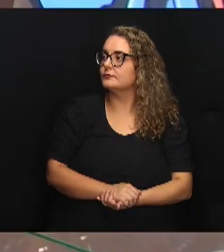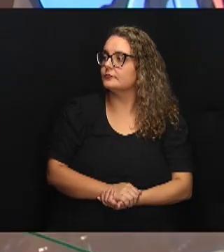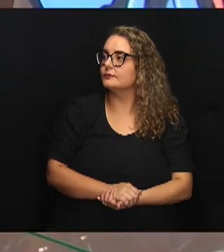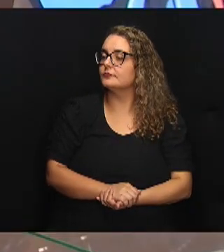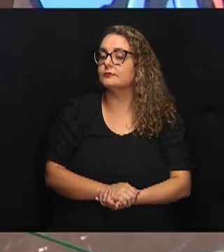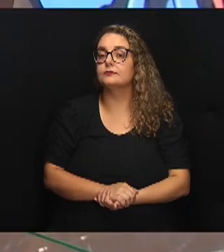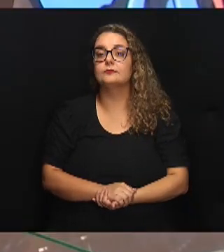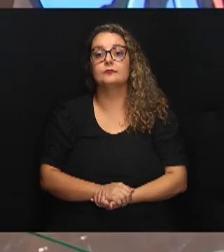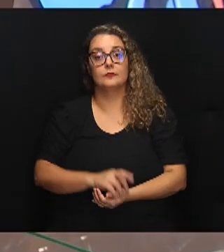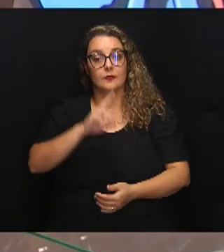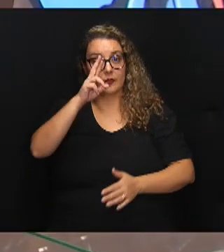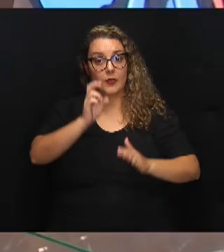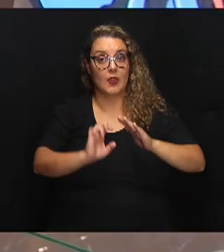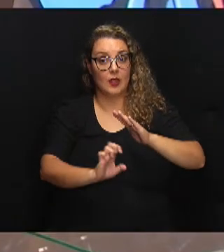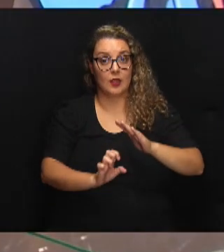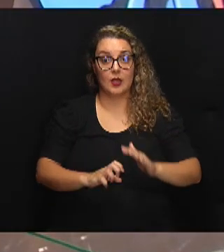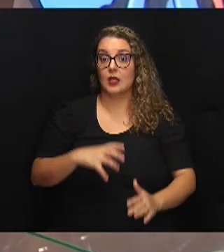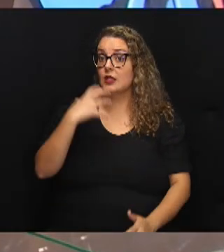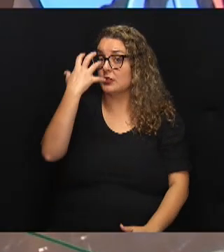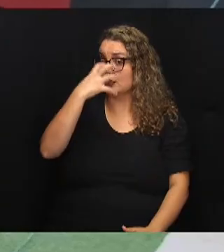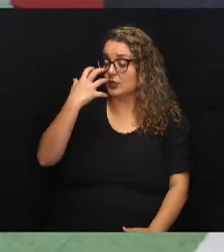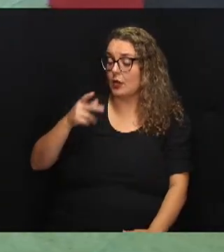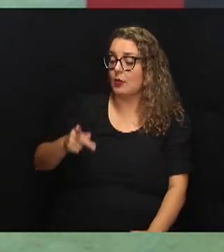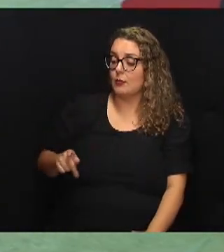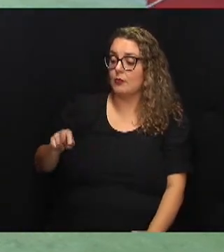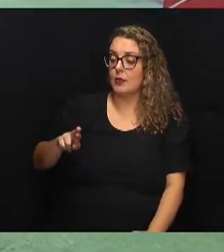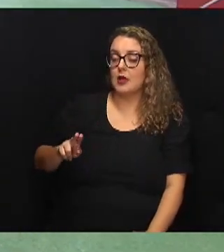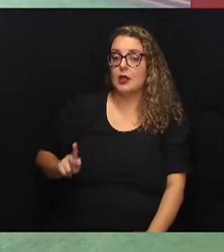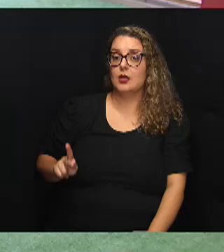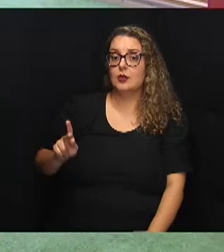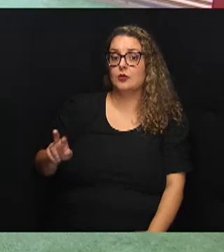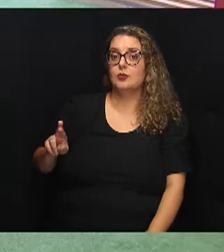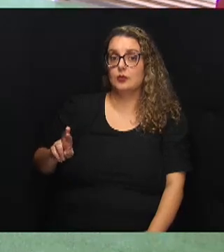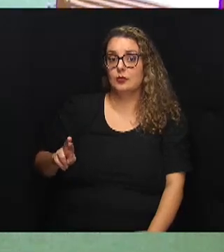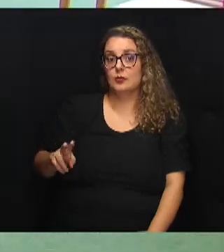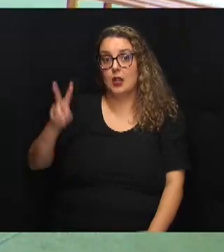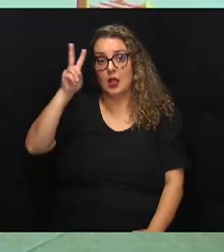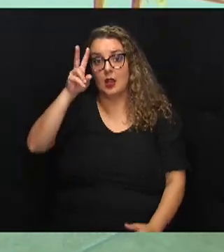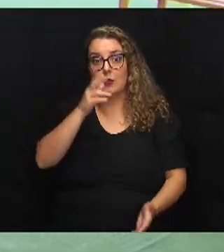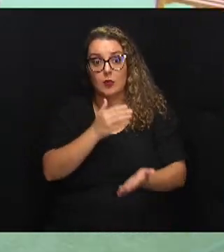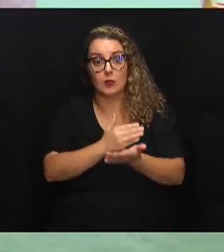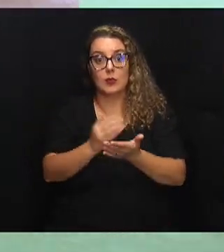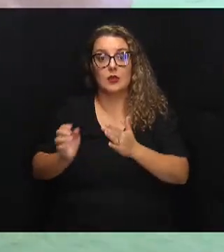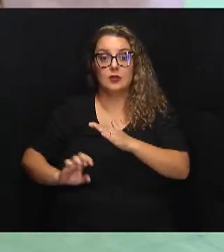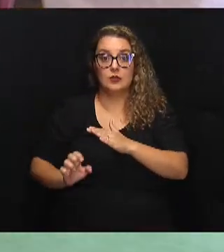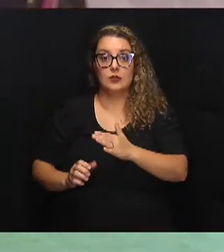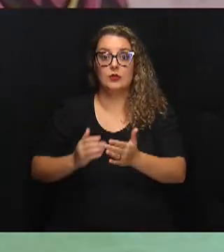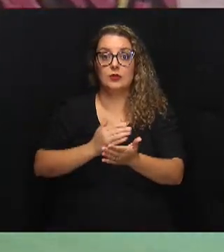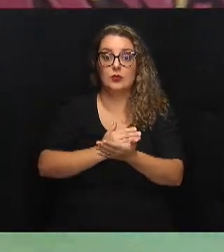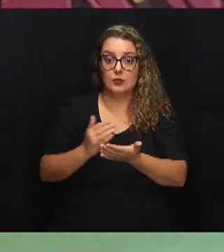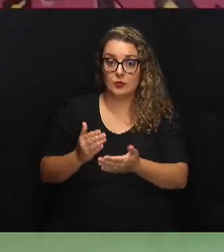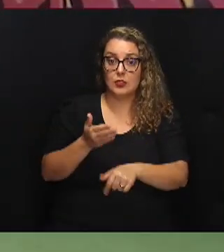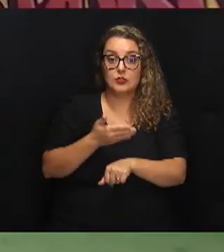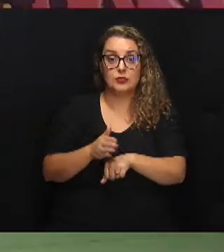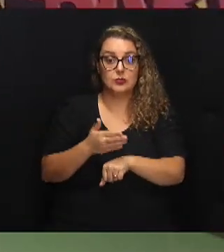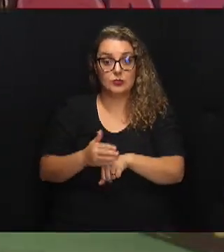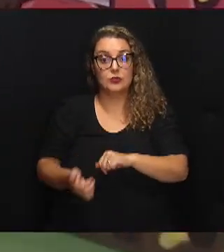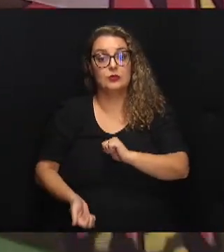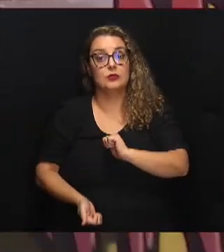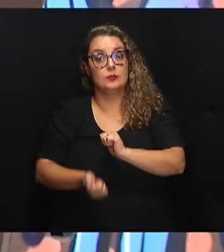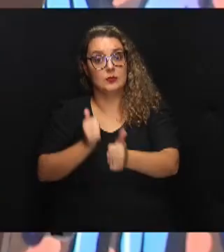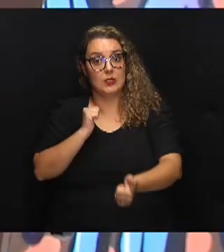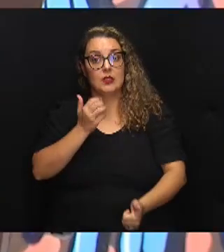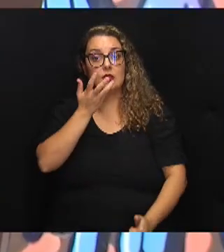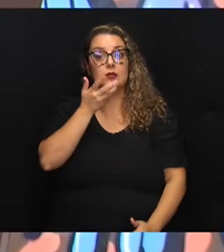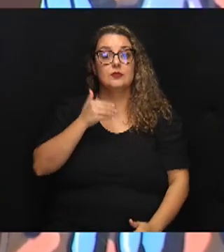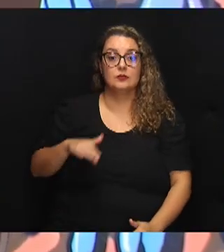O empresário que é apaixonado por parkour lembra do início do negócio, que começou com a prática esportiva na